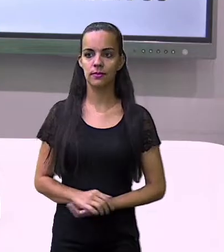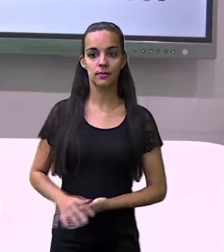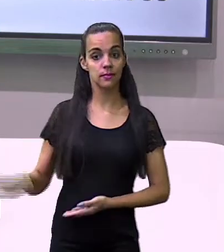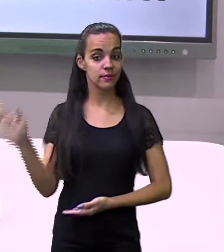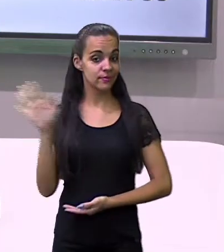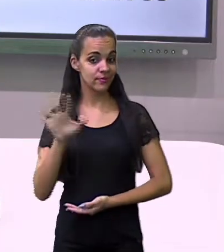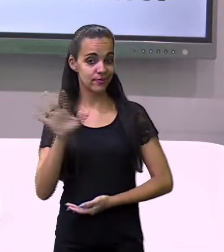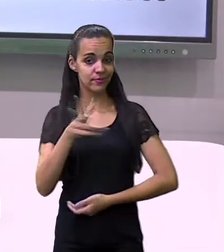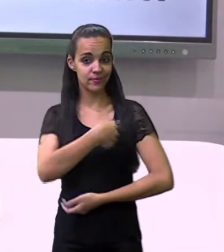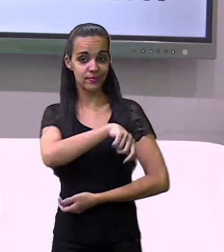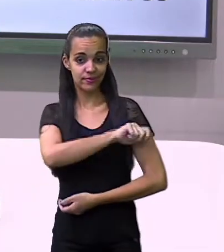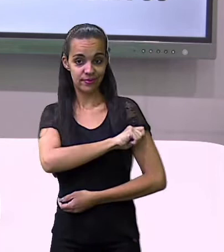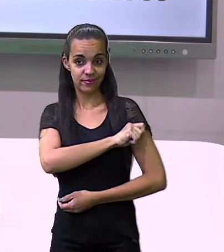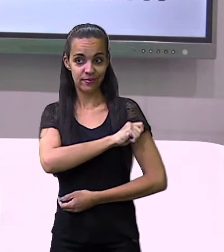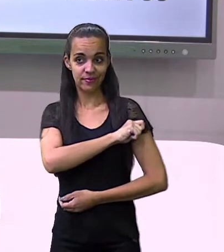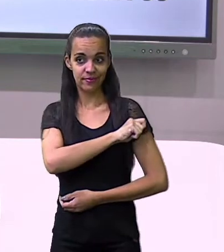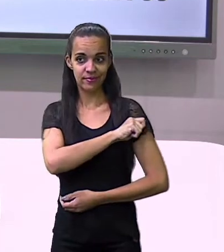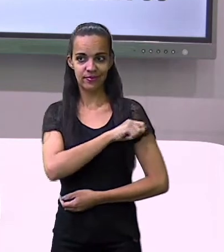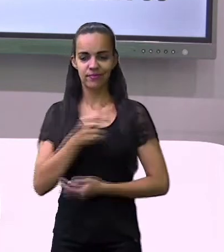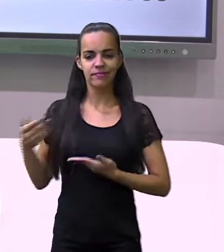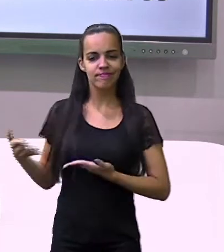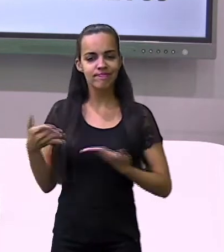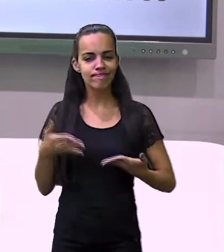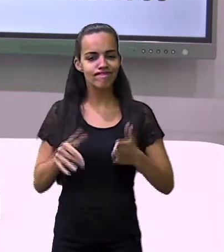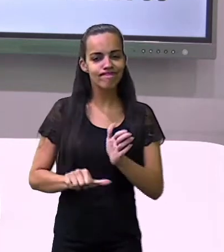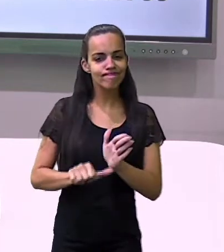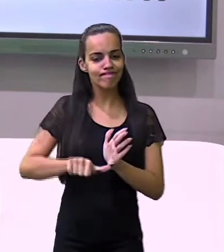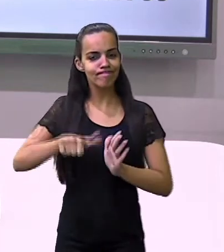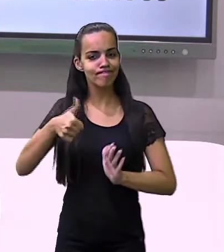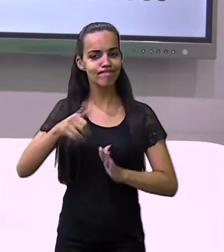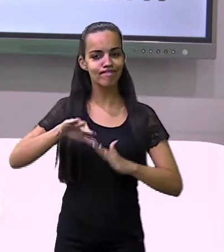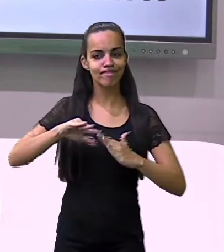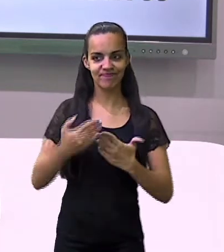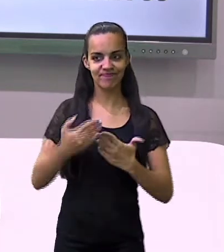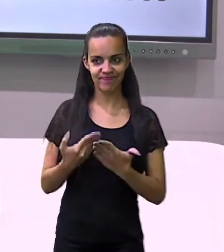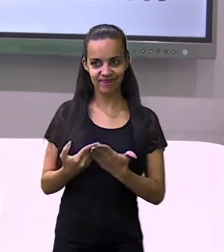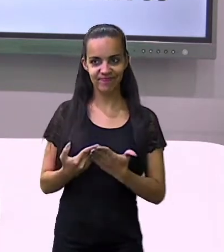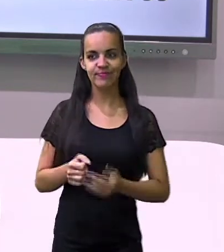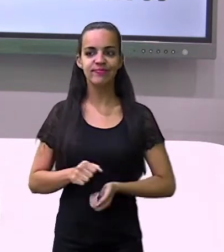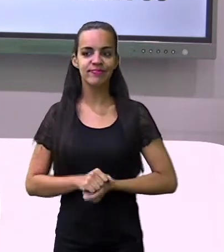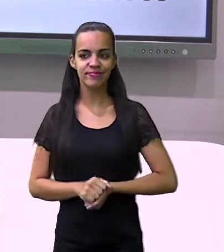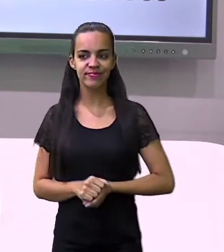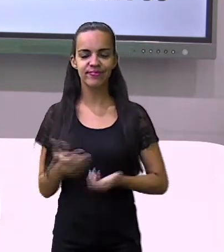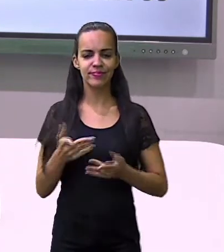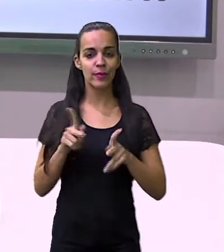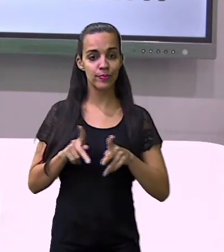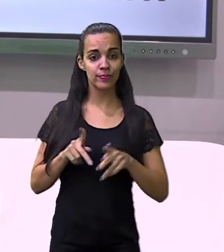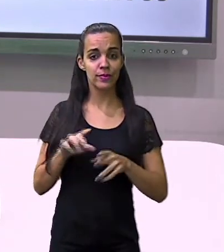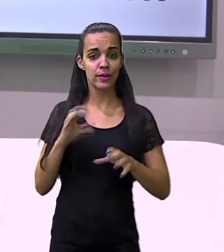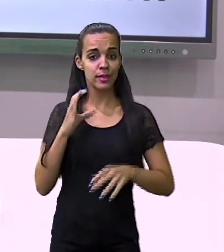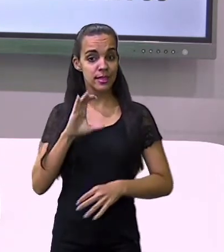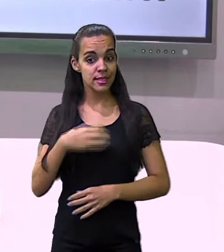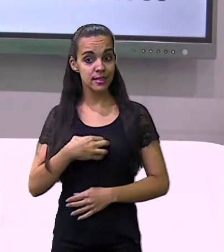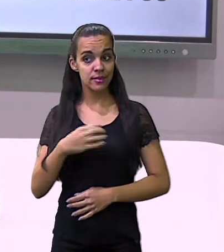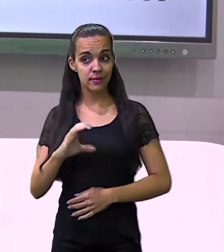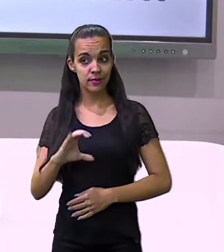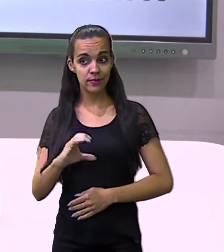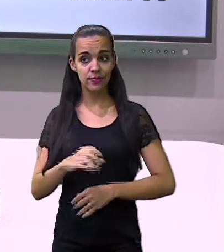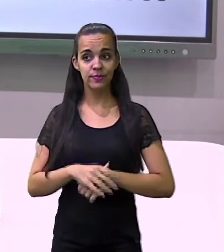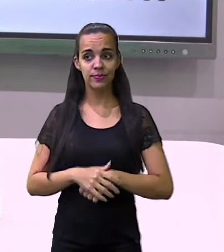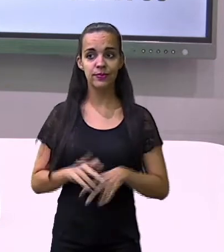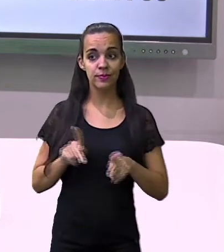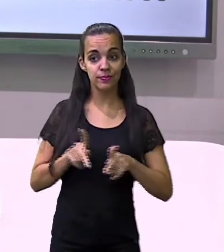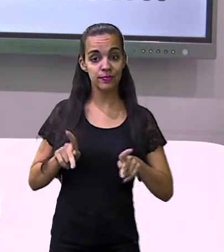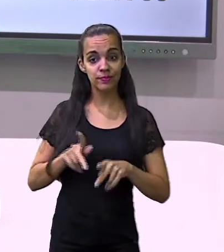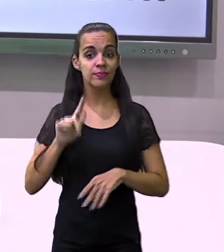Olá, estudantes! Estamos aqui para mais uma aula super interessante de ciências, tudo bem?